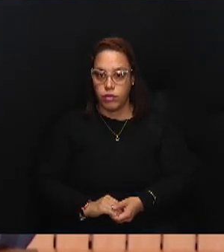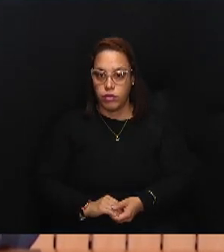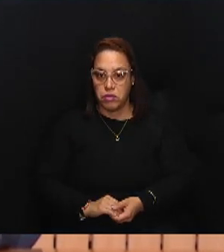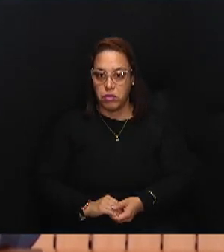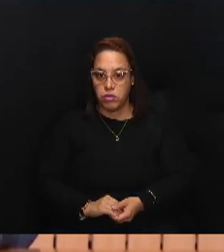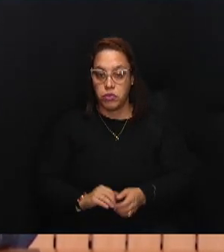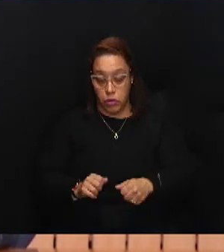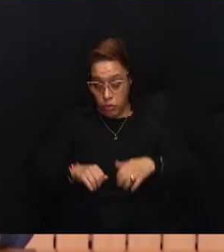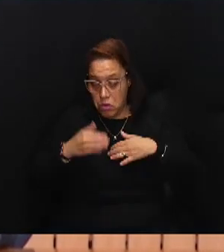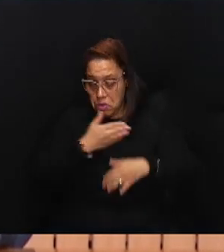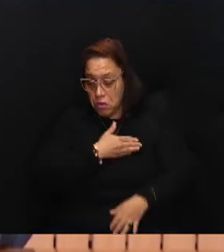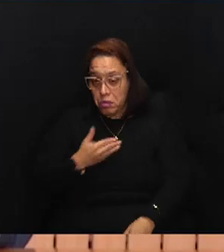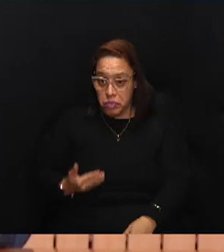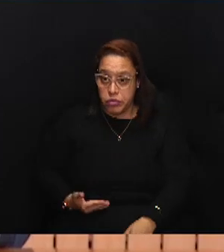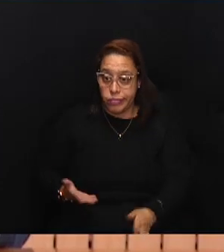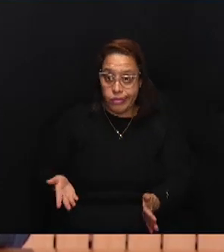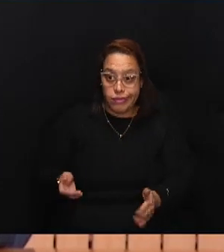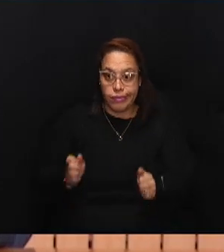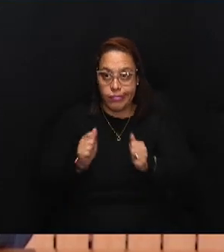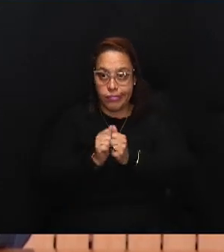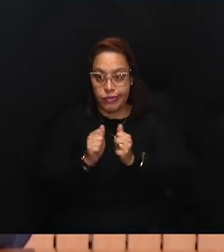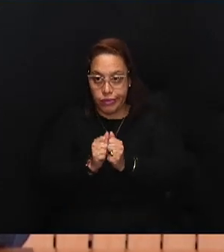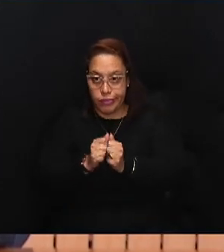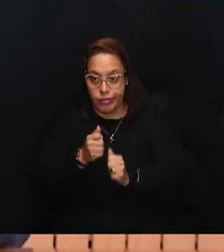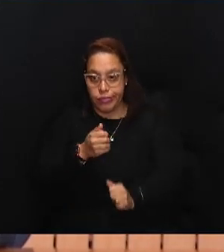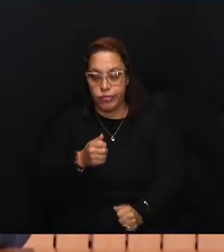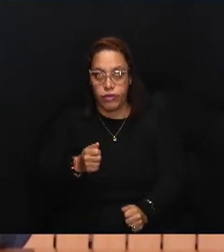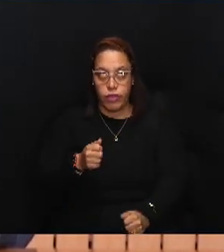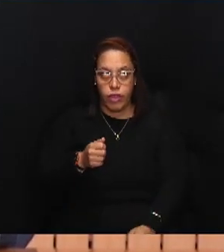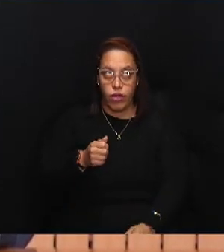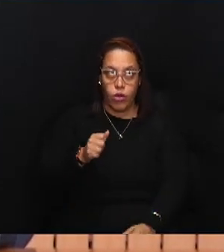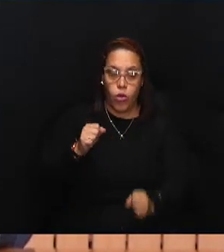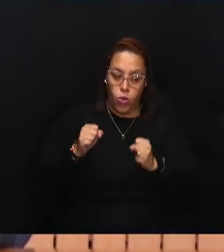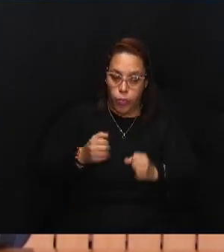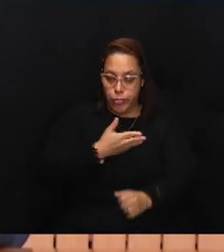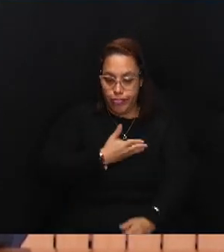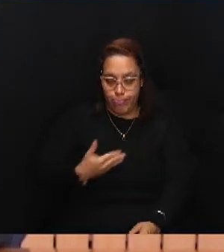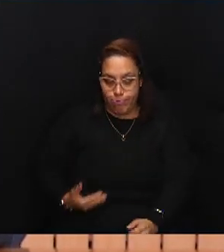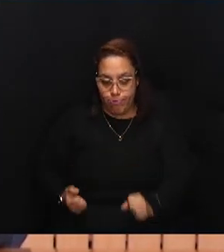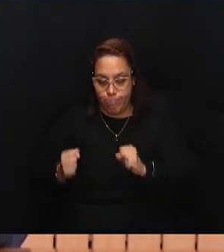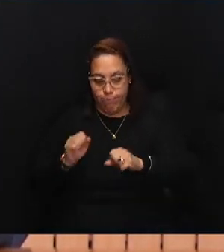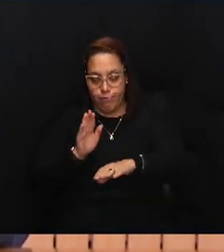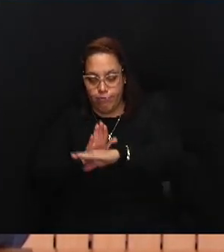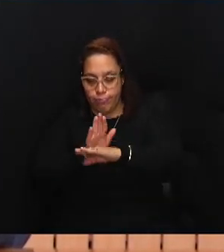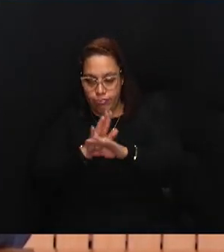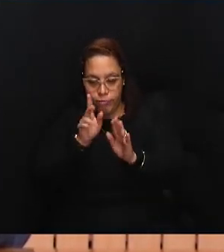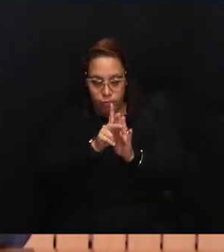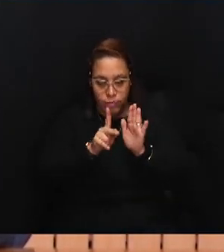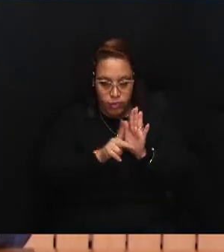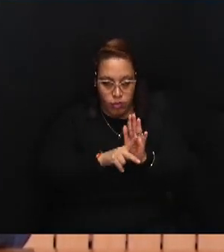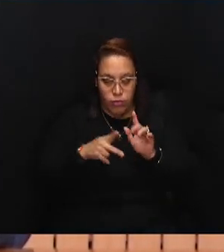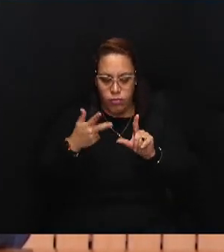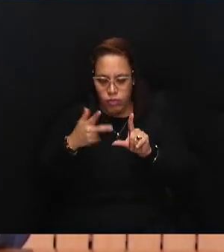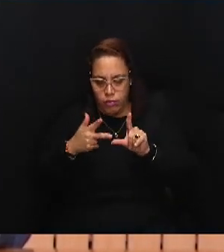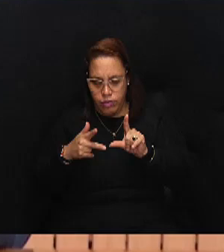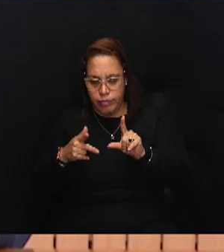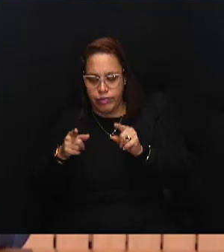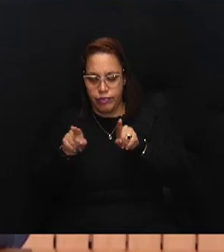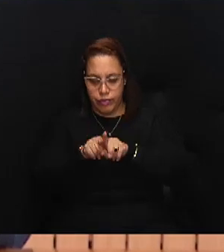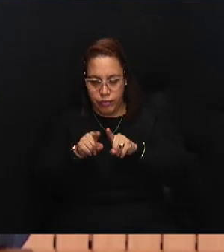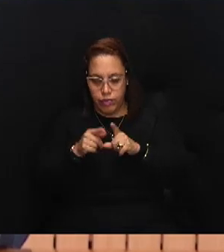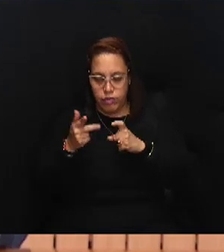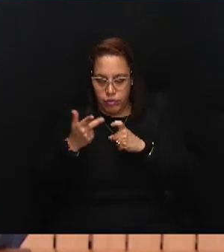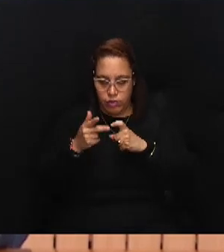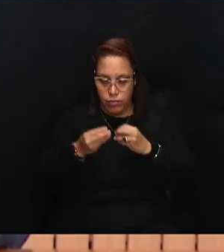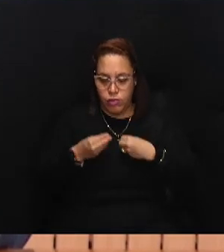audiências públicas, né, juntamente ao Poder Público, Executivo, para que a gente possa ajudar com projetos, né, tanto legislativo como executivo, que a gente possa levar